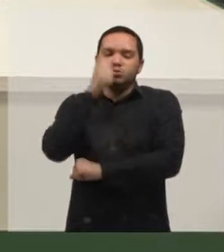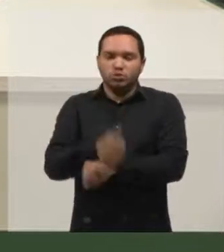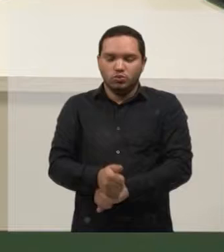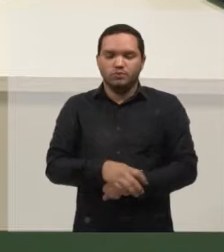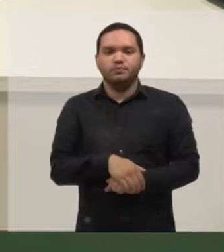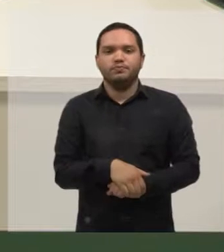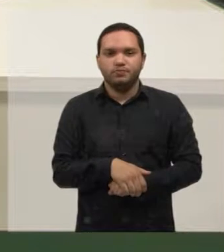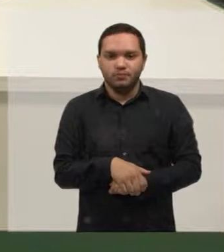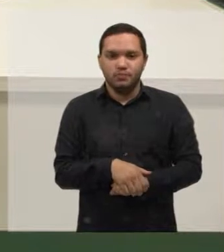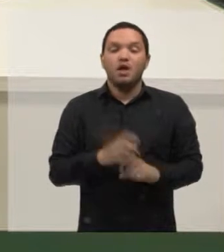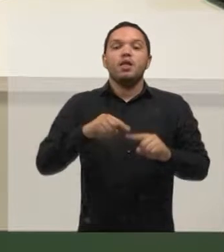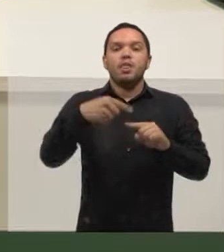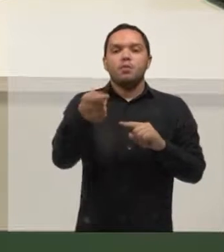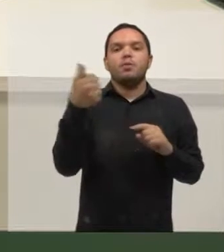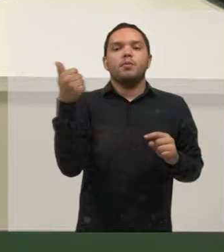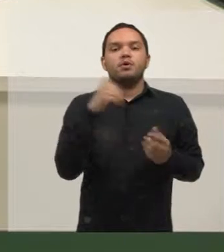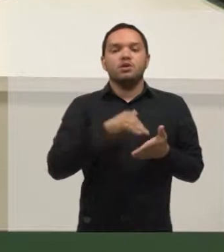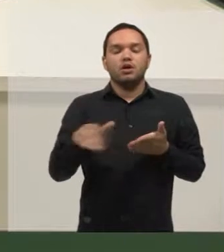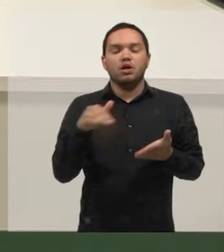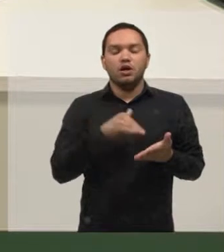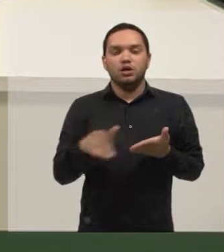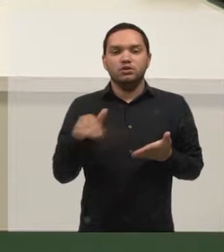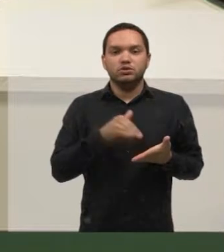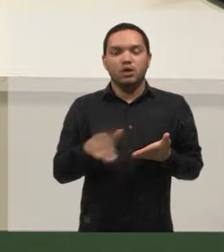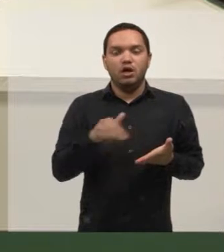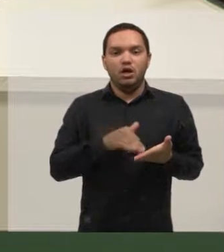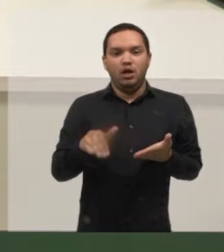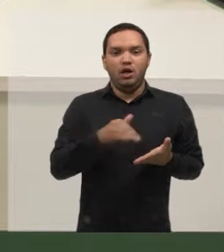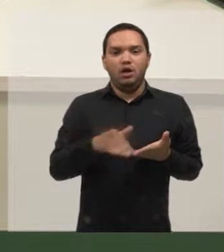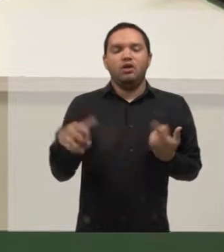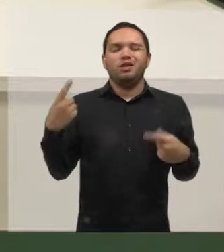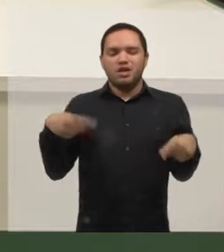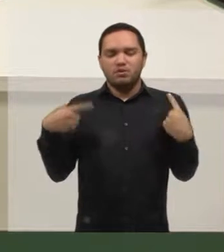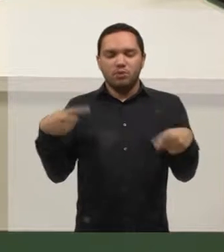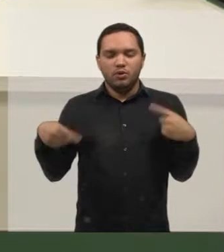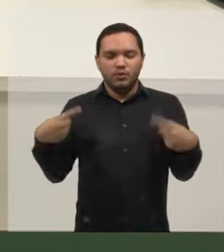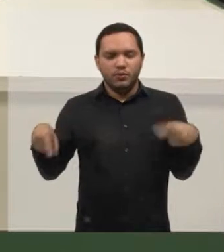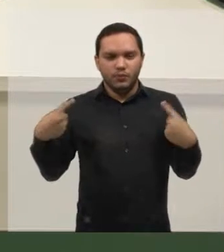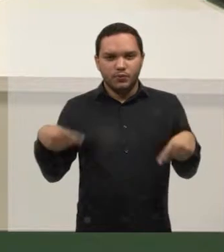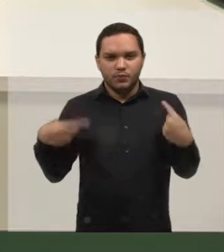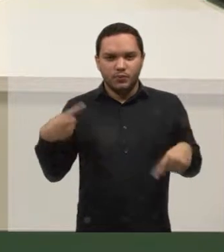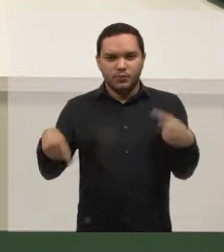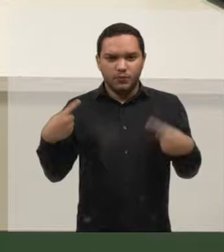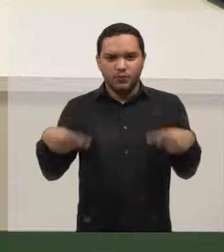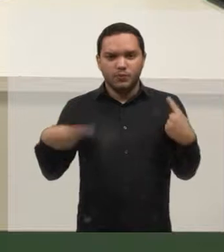daí veio o primeiro secretário, aí também era quem estava na disputa, quem